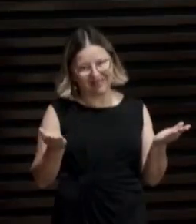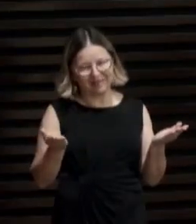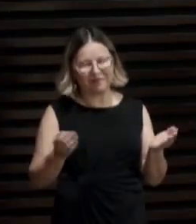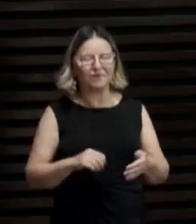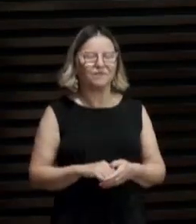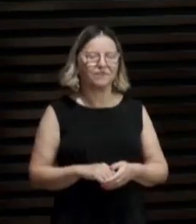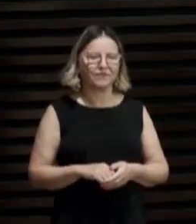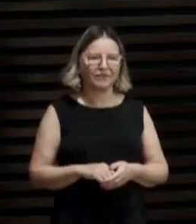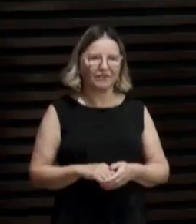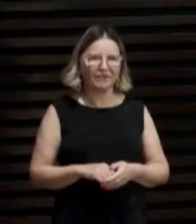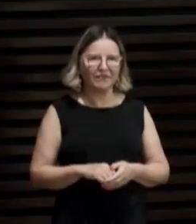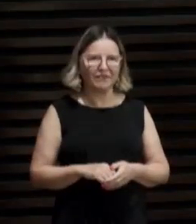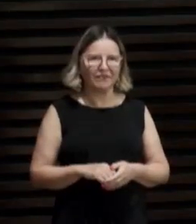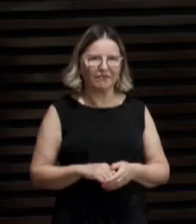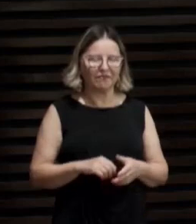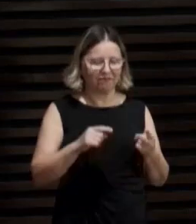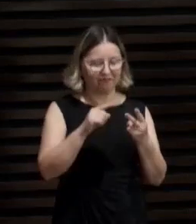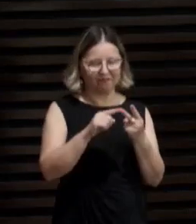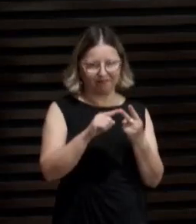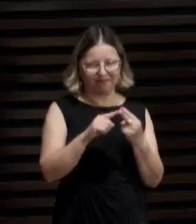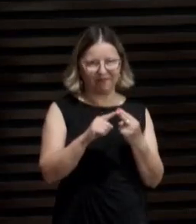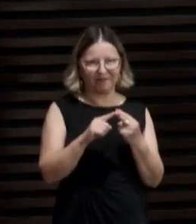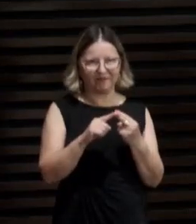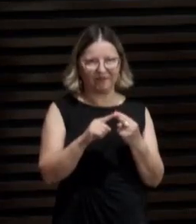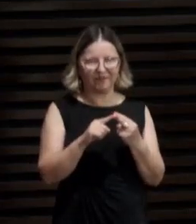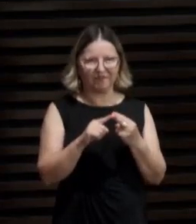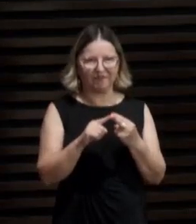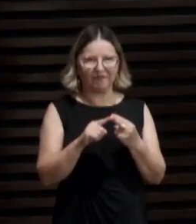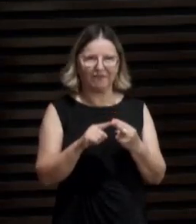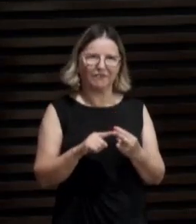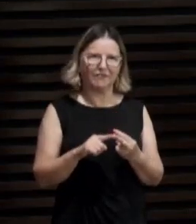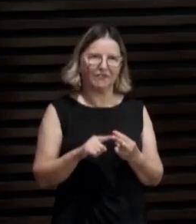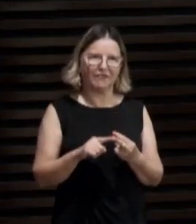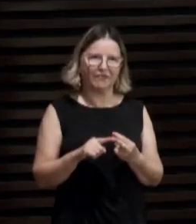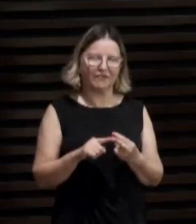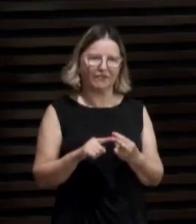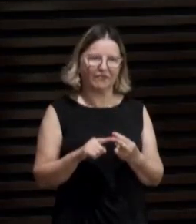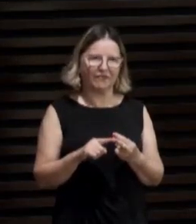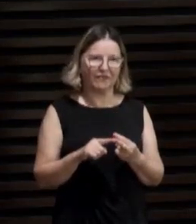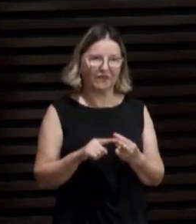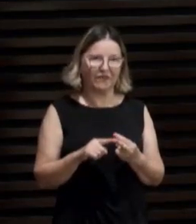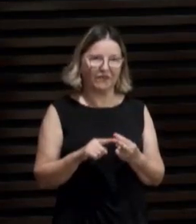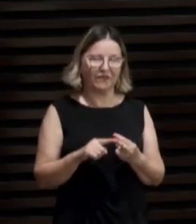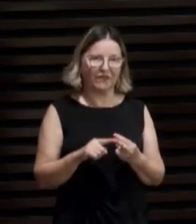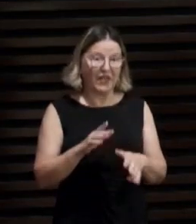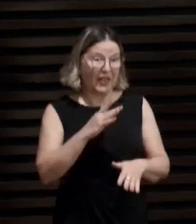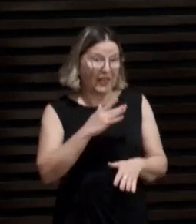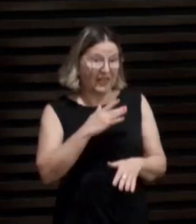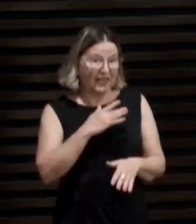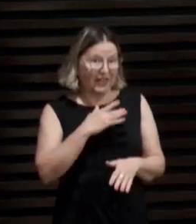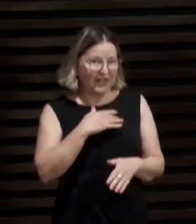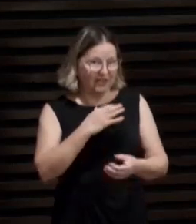Uma outra coisa, ele vai mexer com o sentimento daquela população. Ele vai fazer